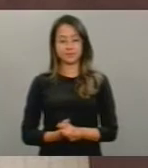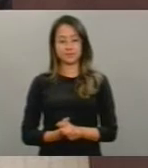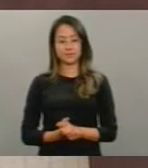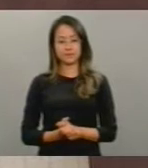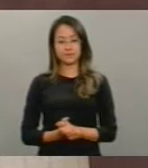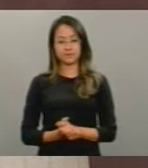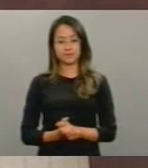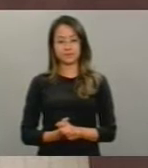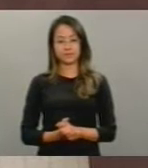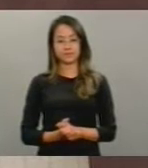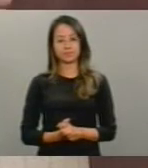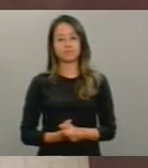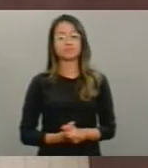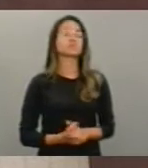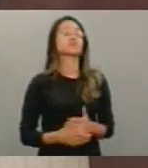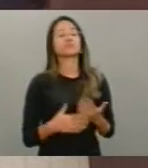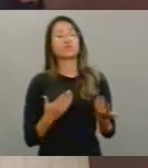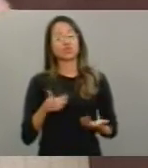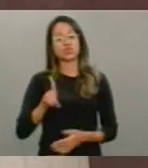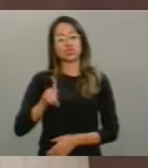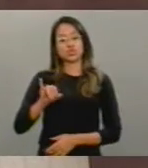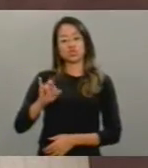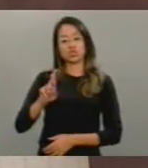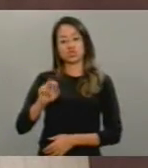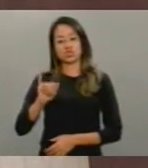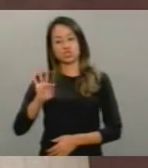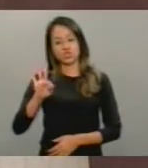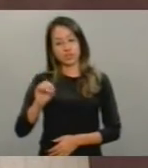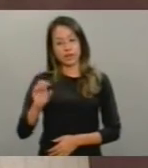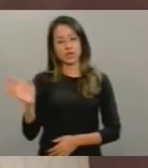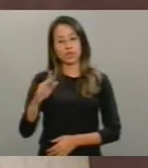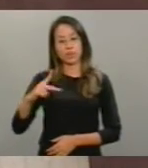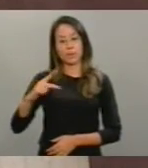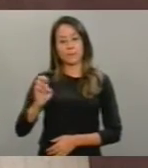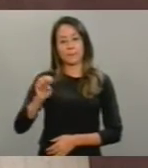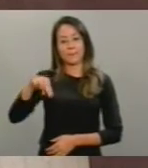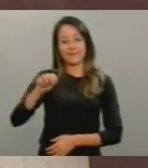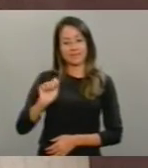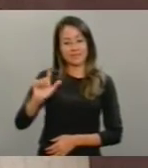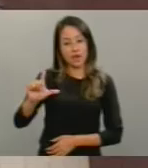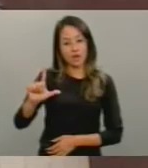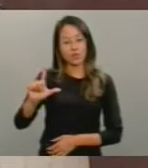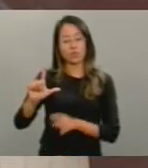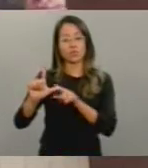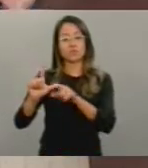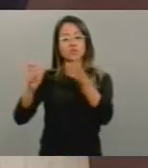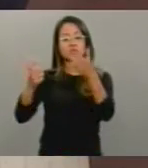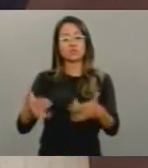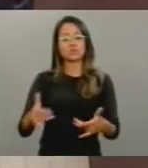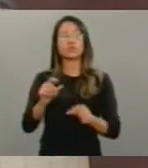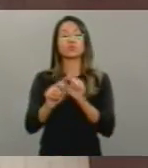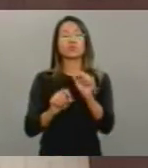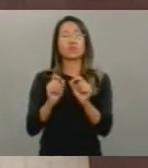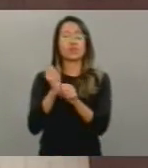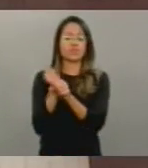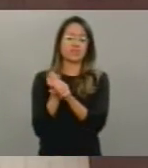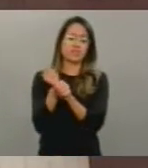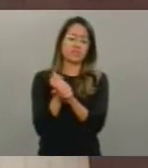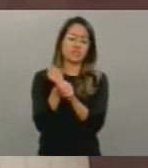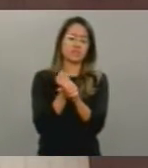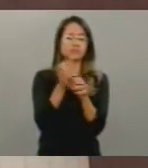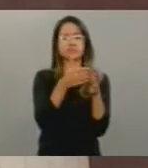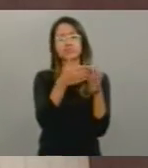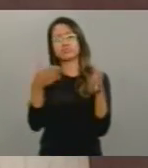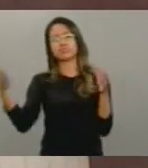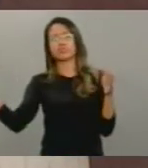O direito penal, e eu me considero um mero estudante de direito penal, ele também, durante muitos anos no Brasil, ele refletiu